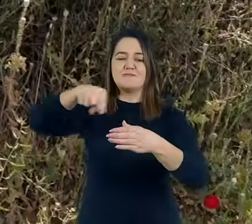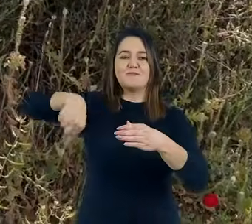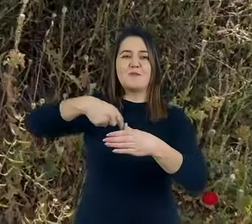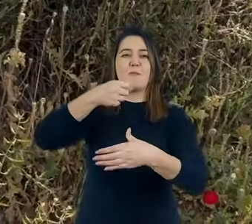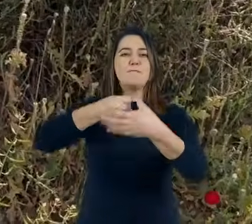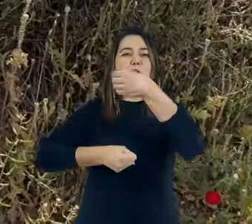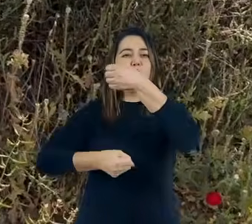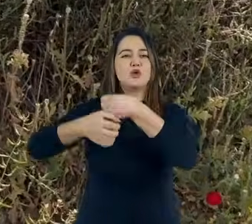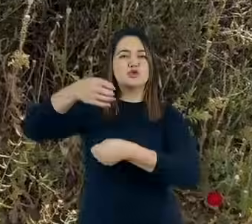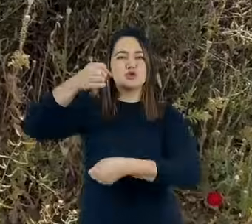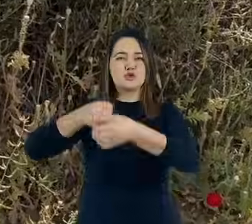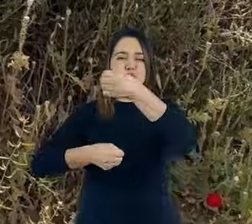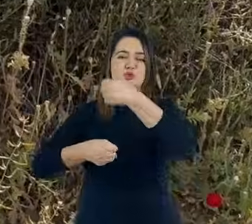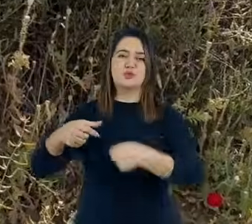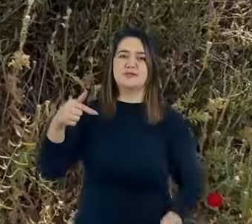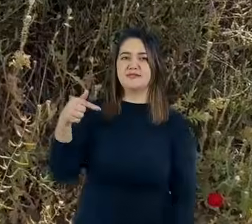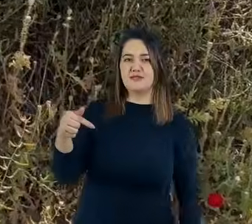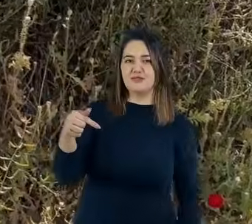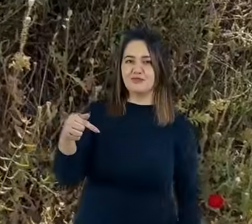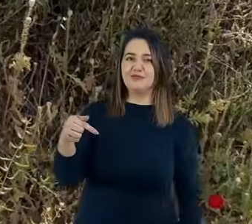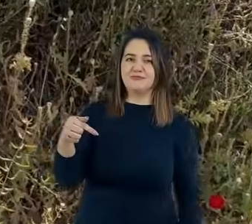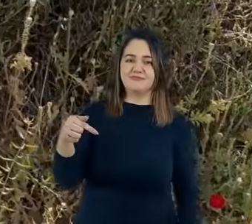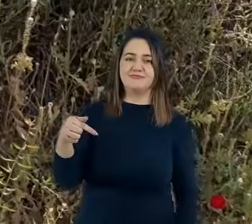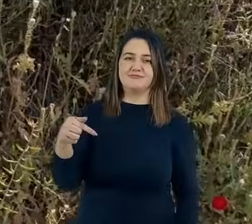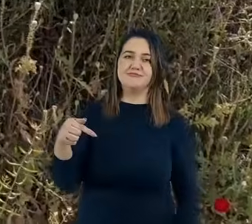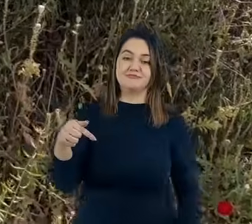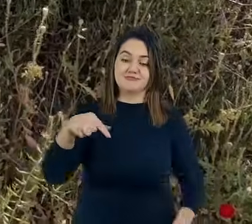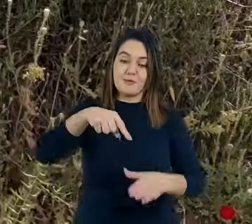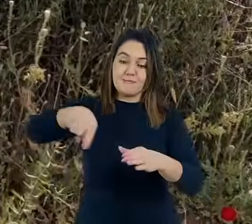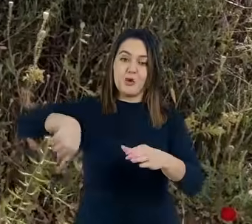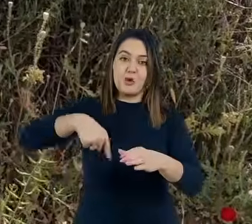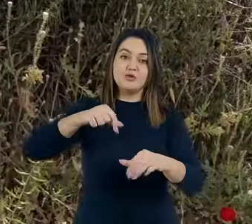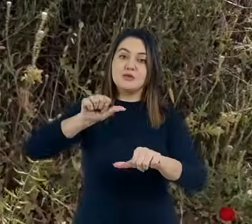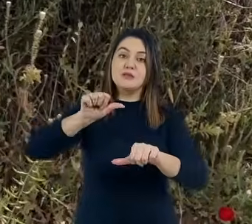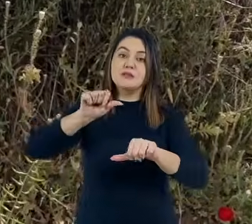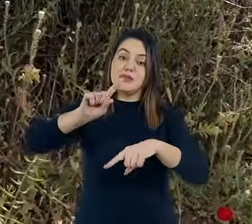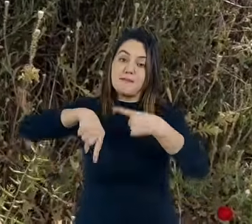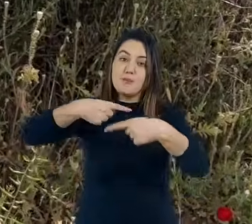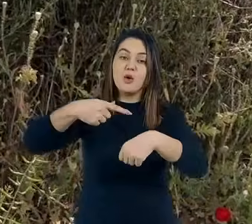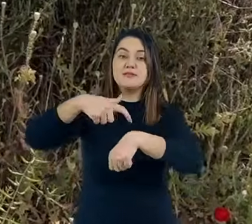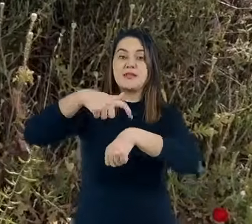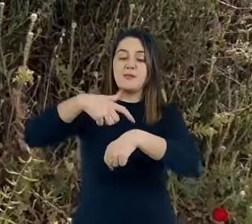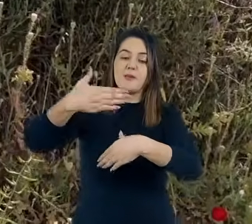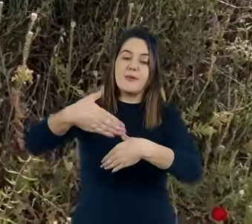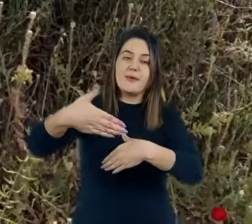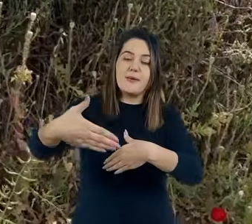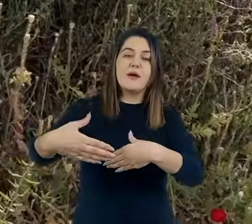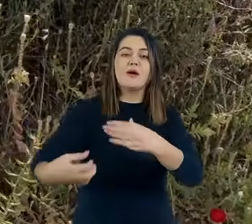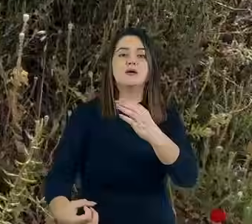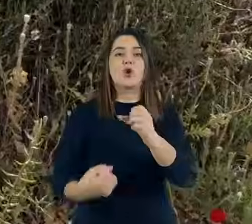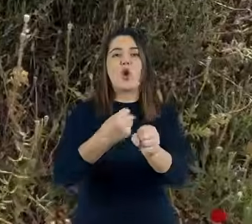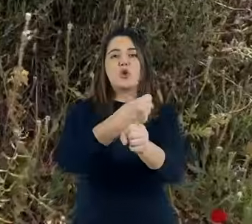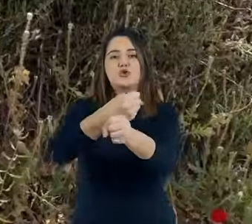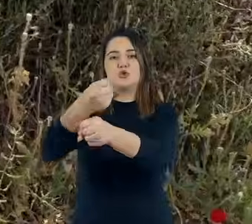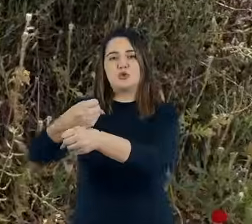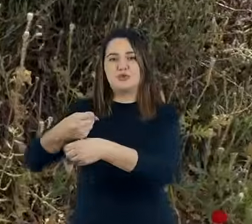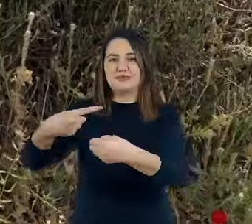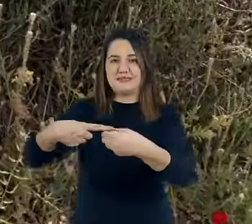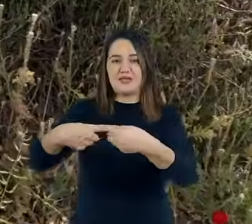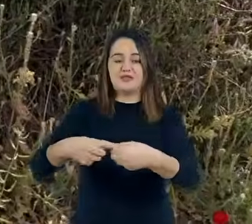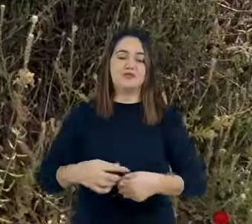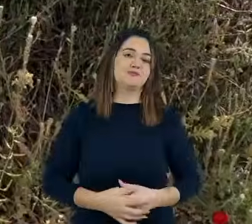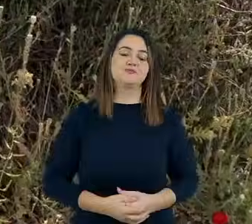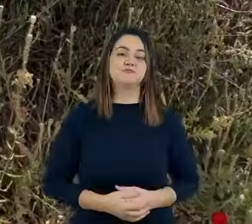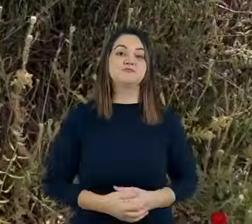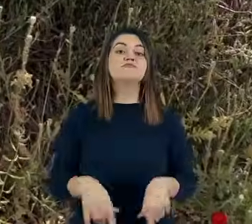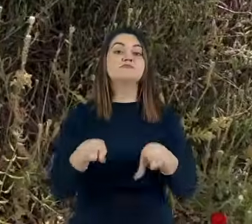ou sete, juramento, porque ali tinha um poço que depois virou uma cidade. Você vê que Moisés também, quando encontrou a